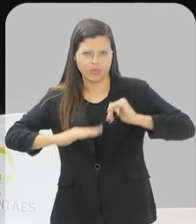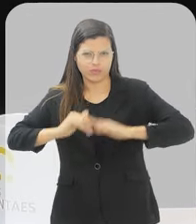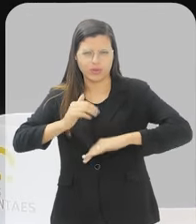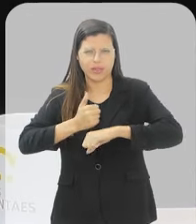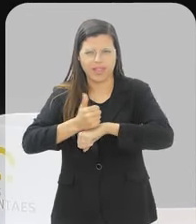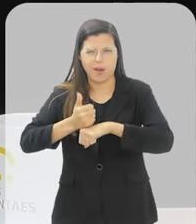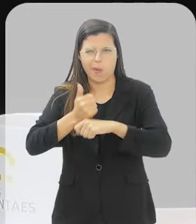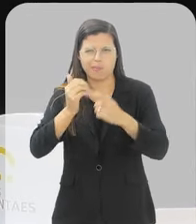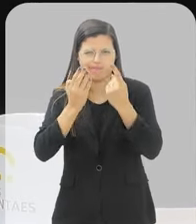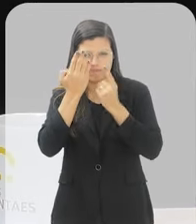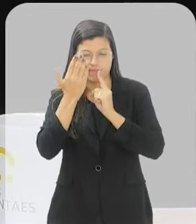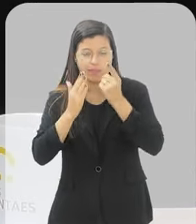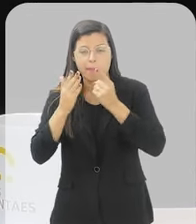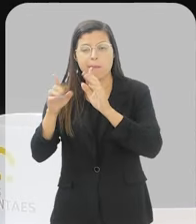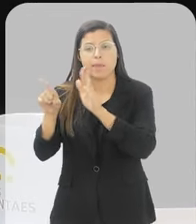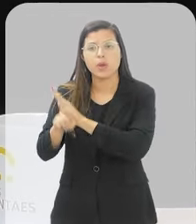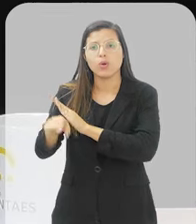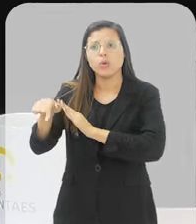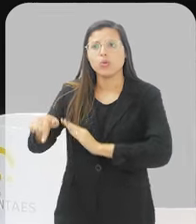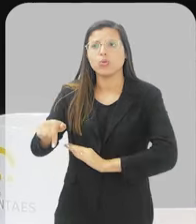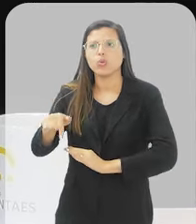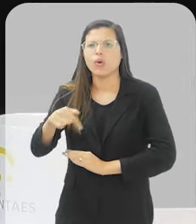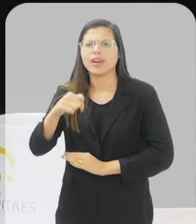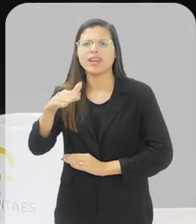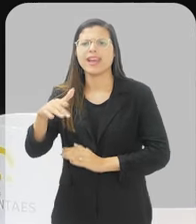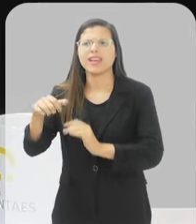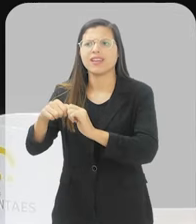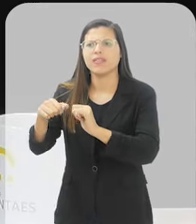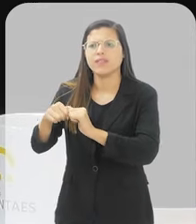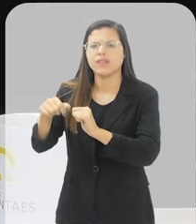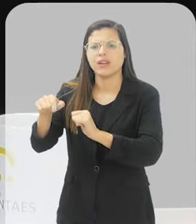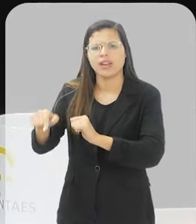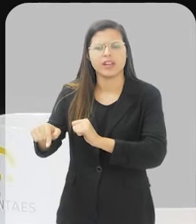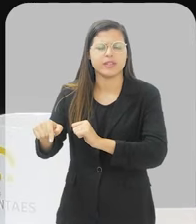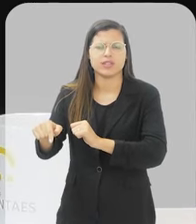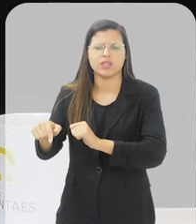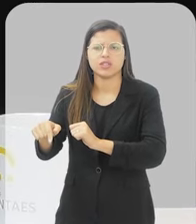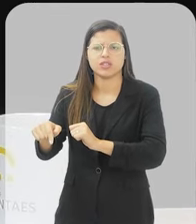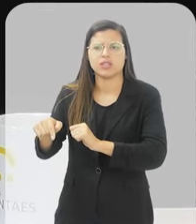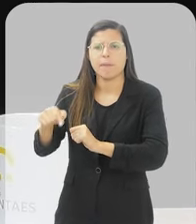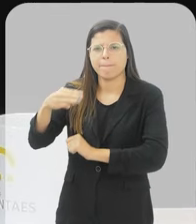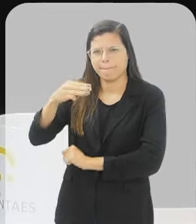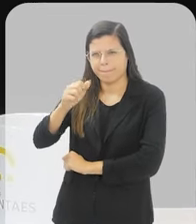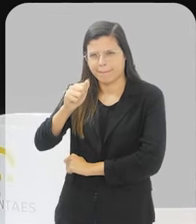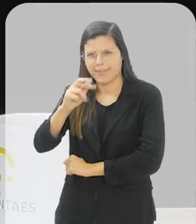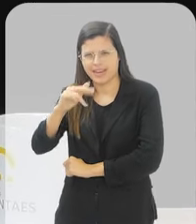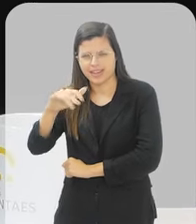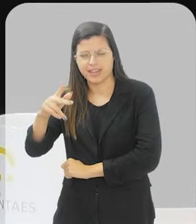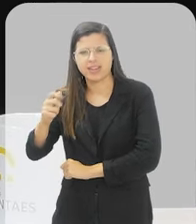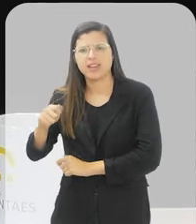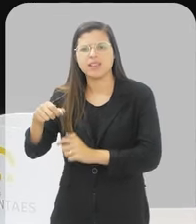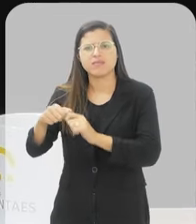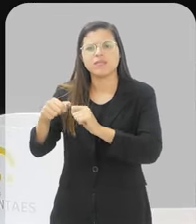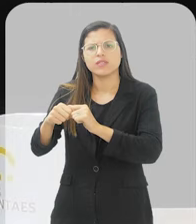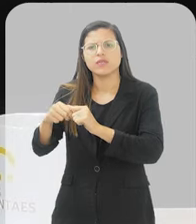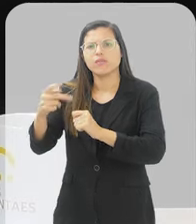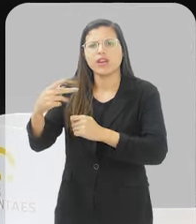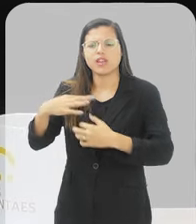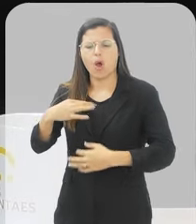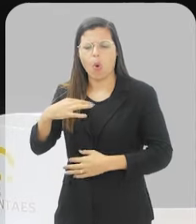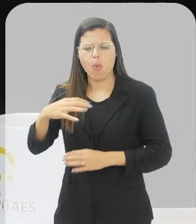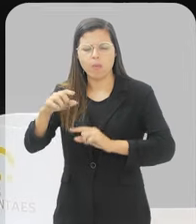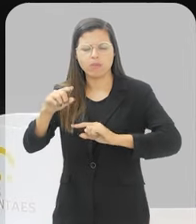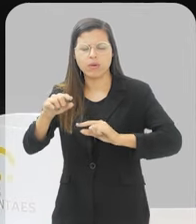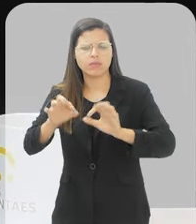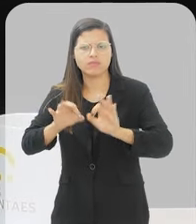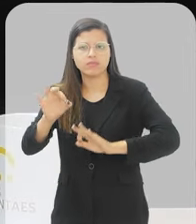perguntou para ela: Dona Maria, quem é que faz? Que o nome dela é Marinha. Dona Maria, quem é que faz a sua fantasia? Ela: meu sobrinho